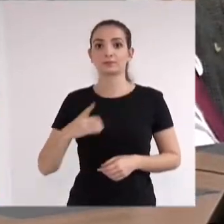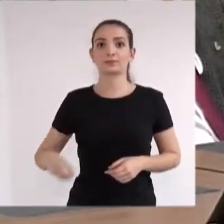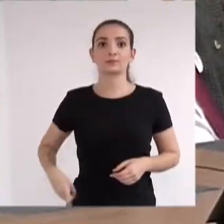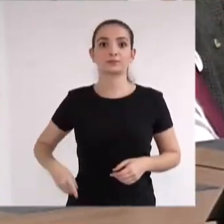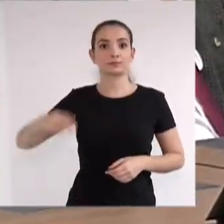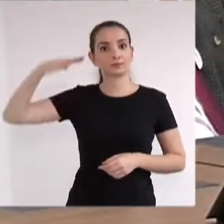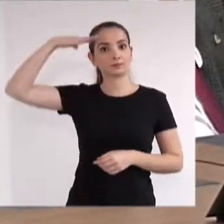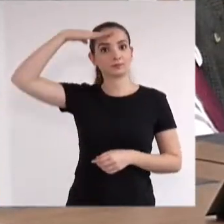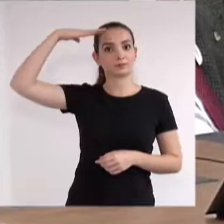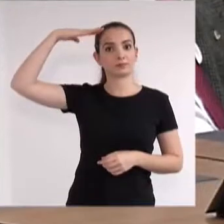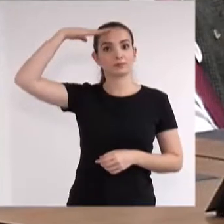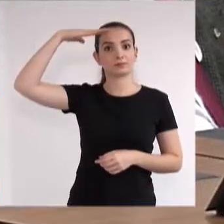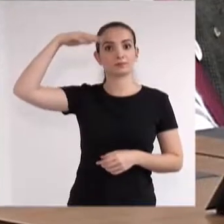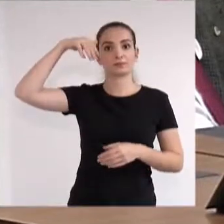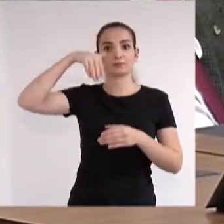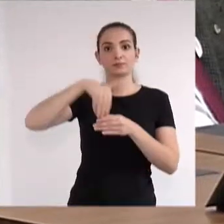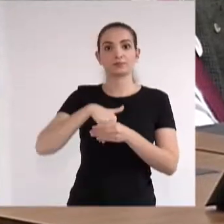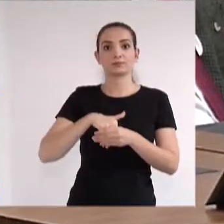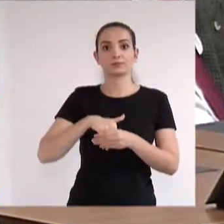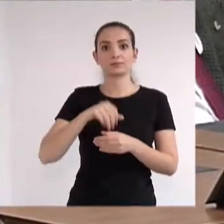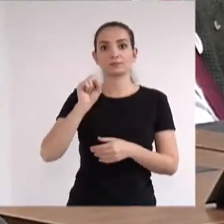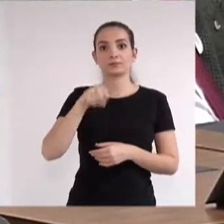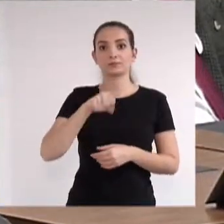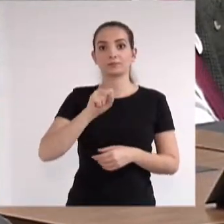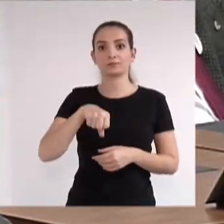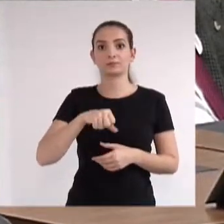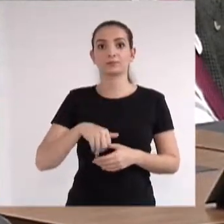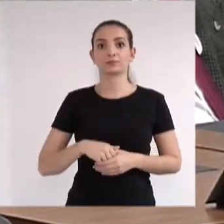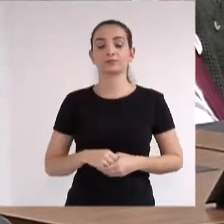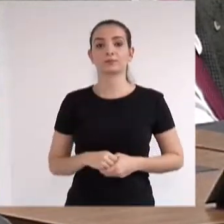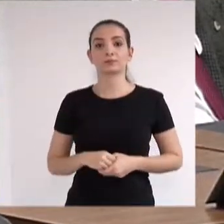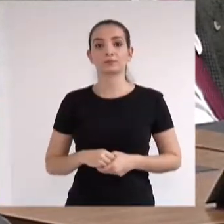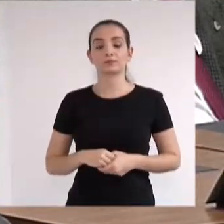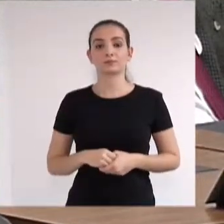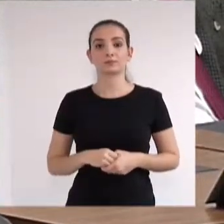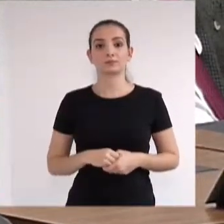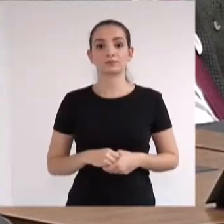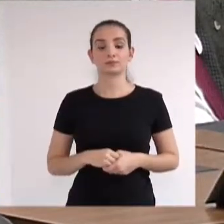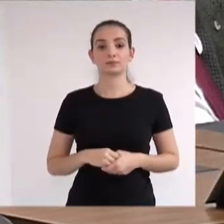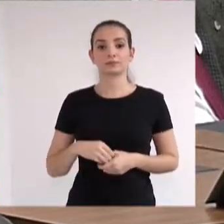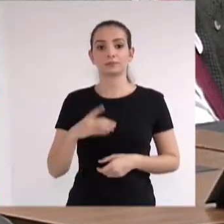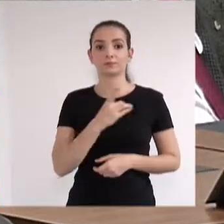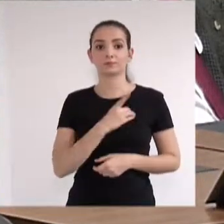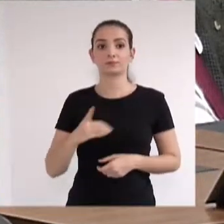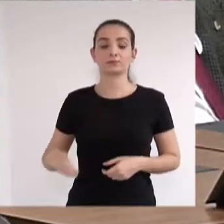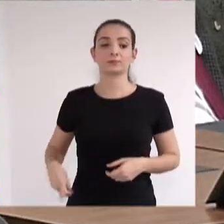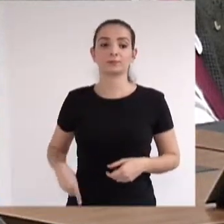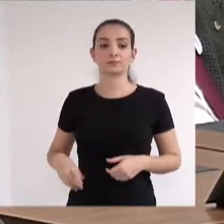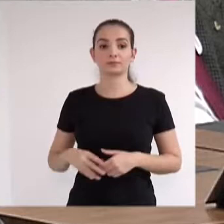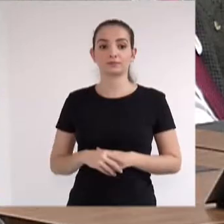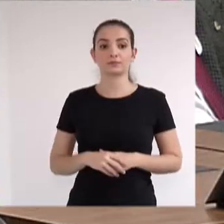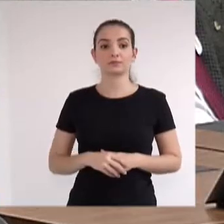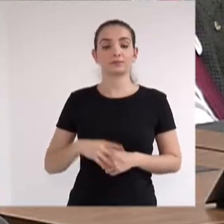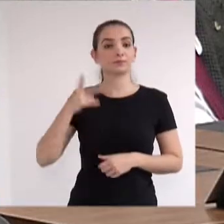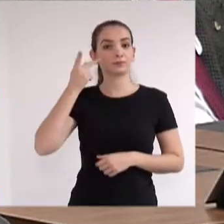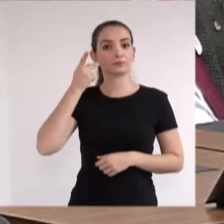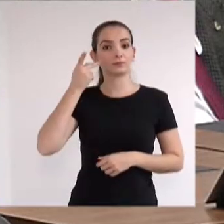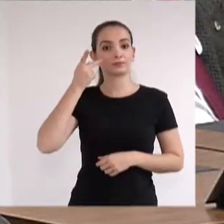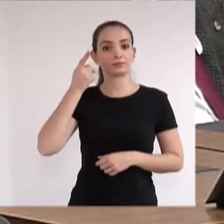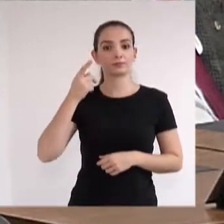Deputado Cabalmi. Deputado Cabalmi, vota sim. Deputado Pedro